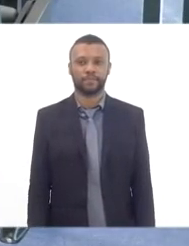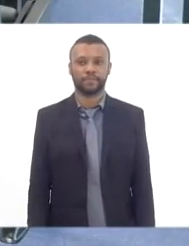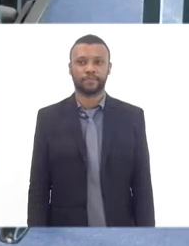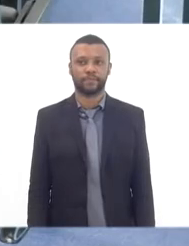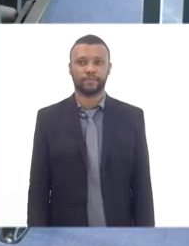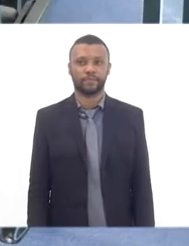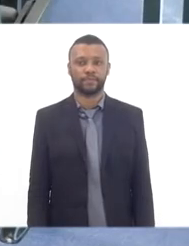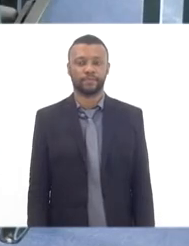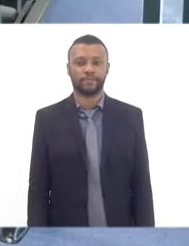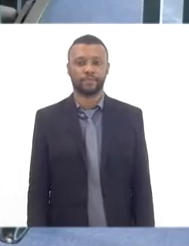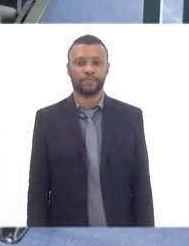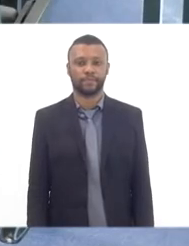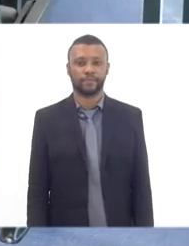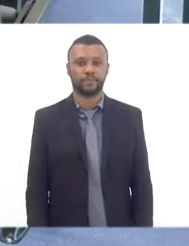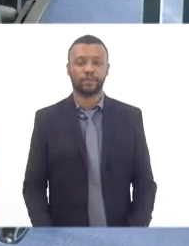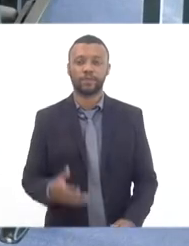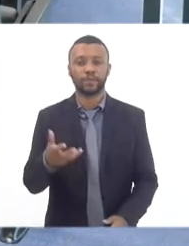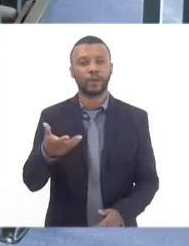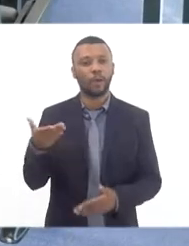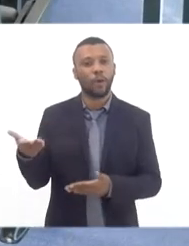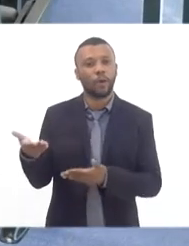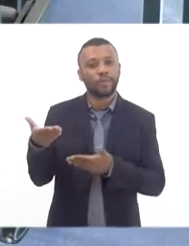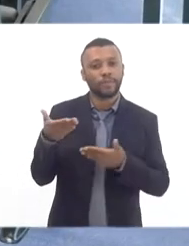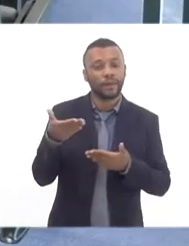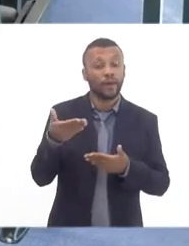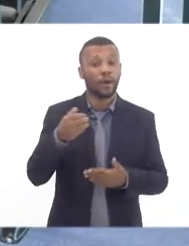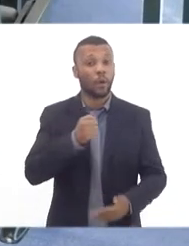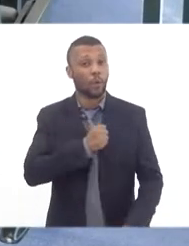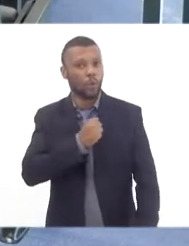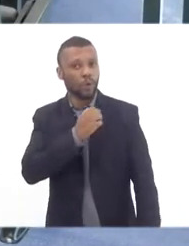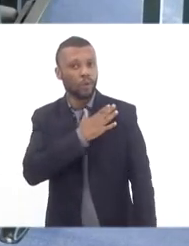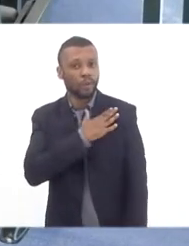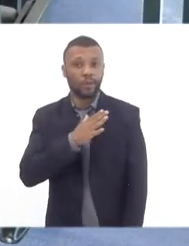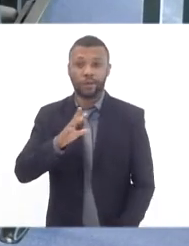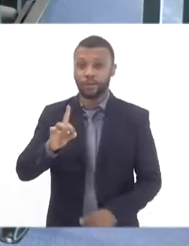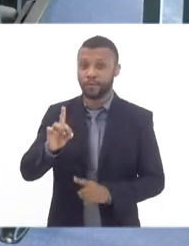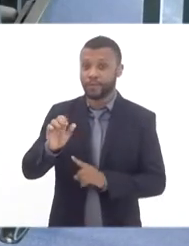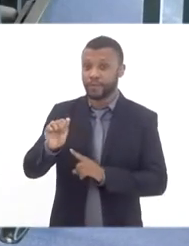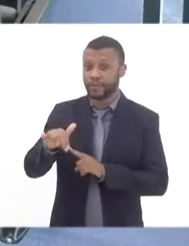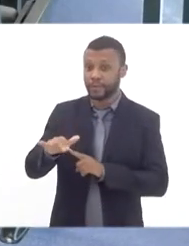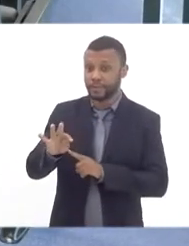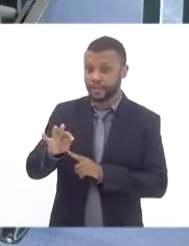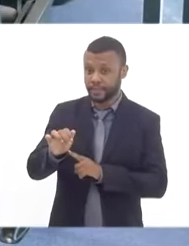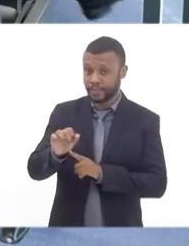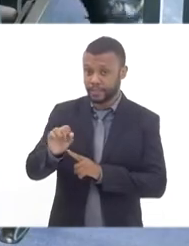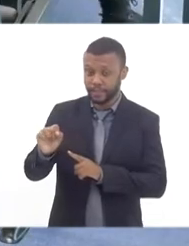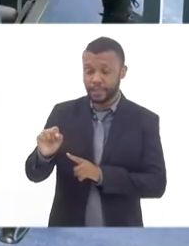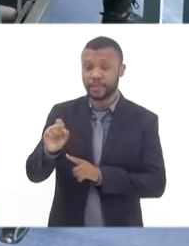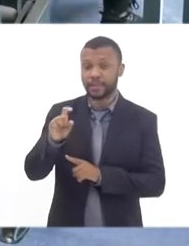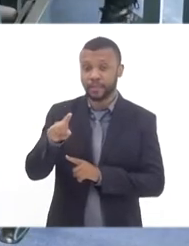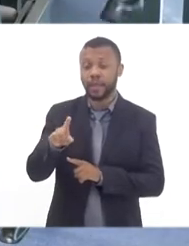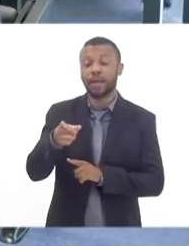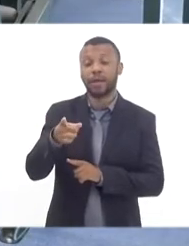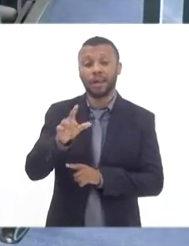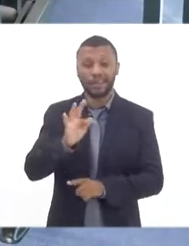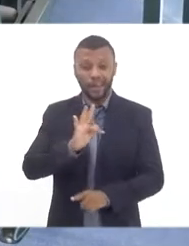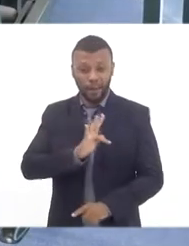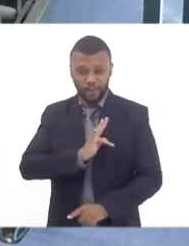Eu gostaria de convidar o Coronel Dantas, do Batalhão Florestal.